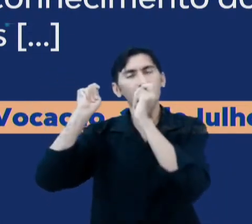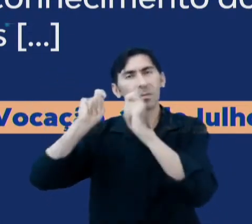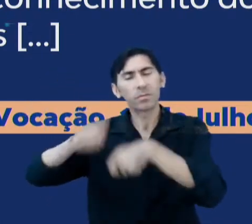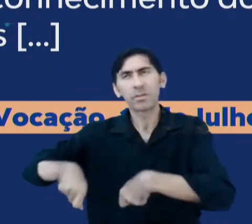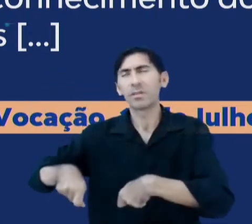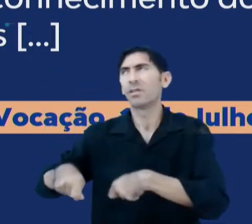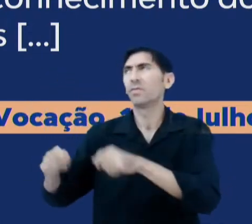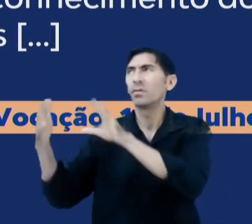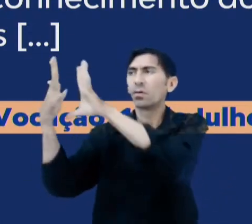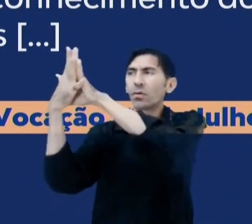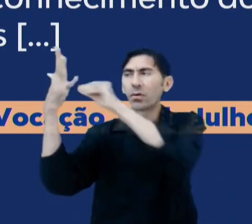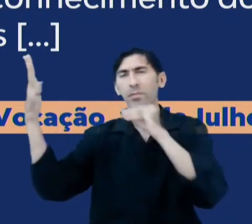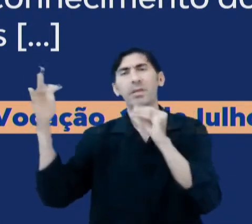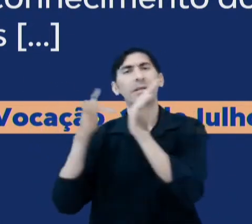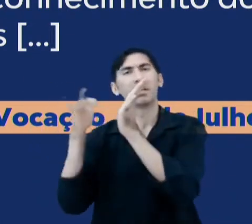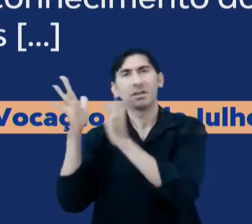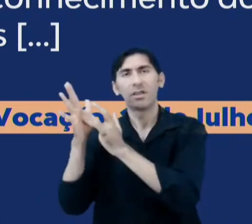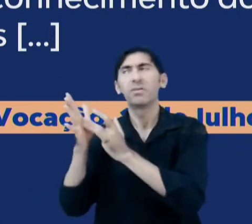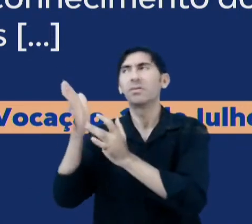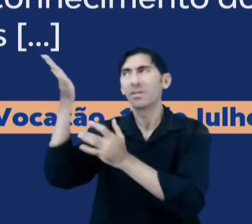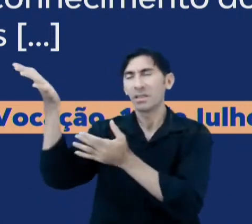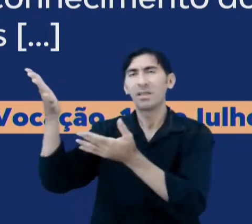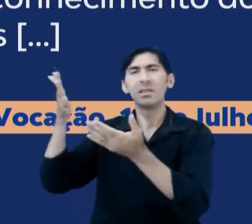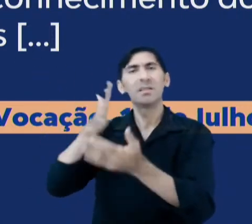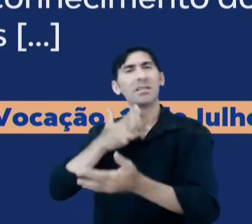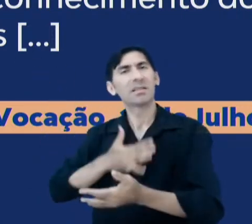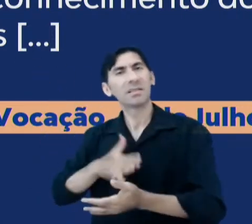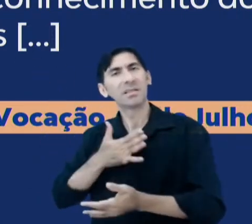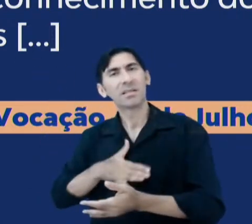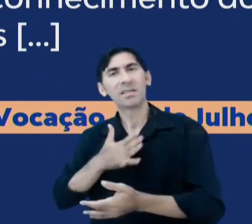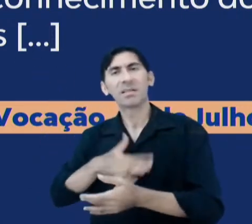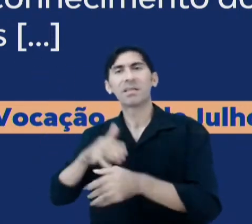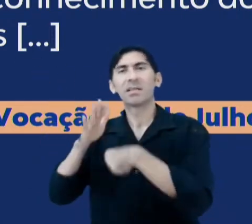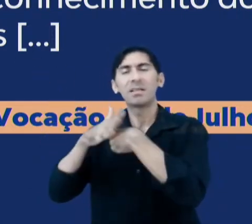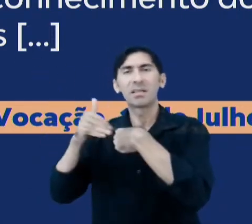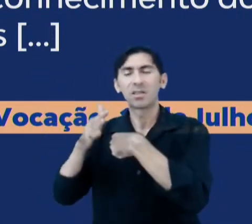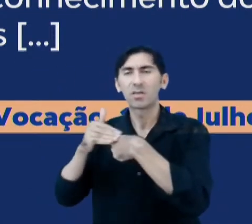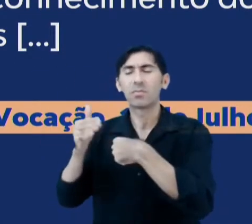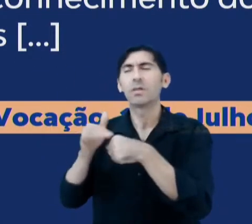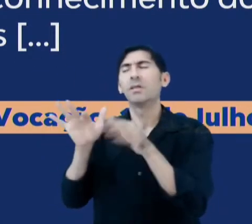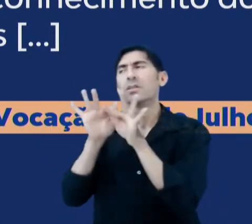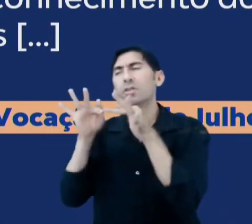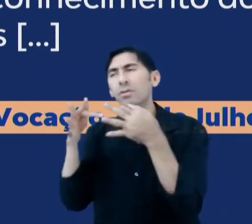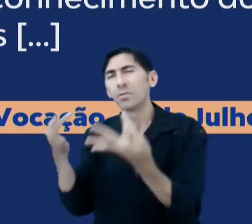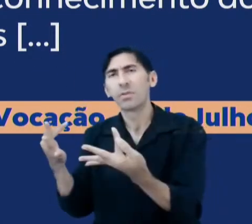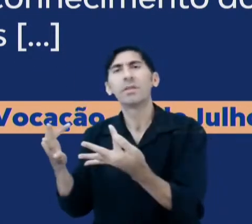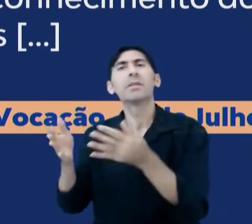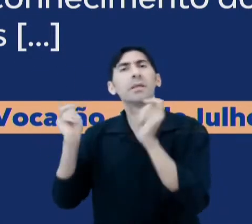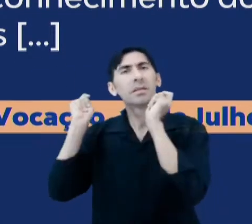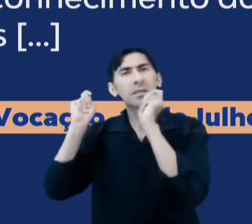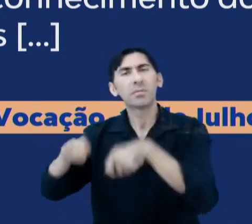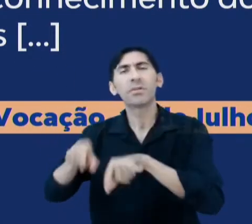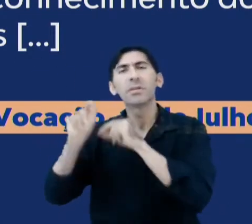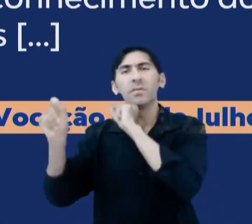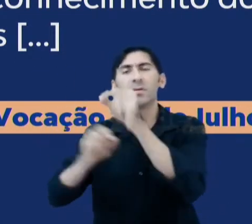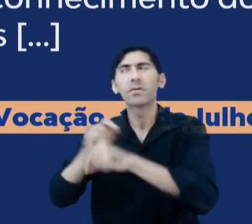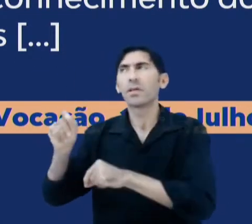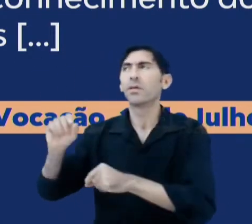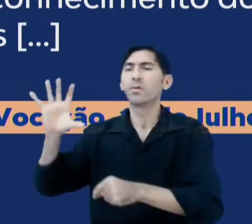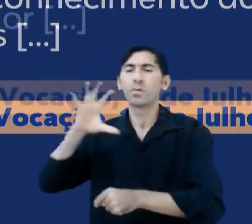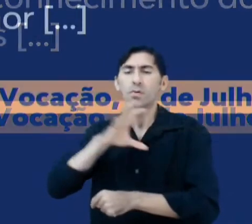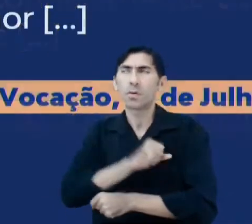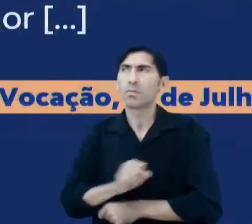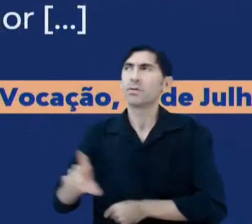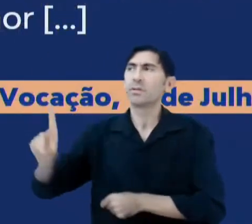de coração. Derrama-se-lhe largamente no coração o conhecimento do amor de Deus. Ele